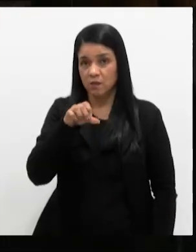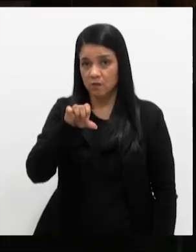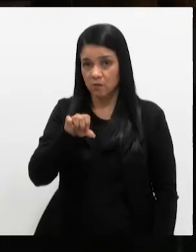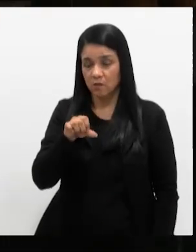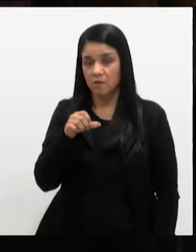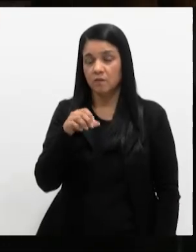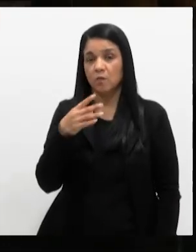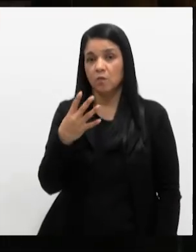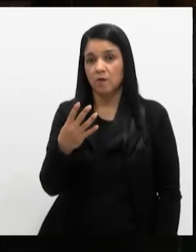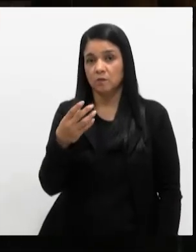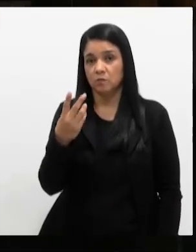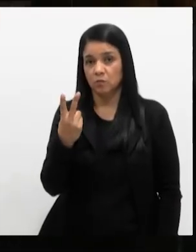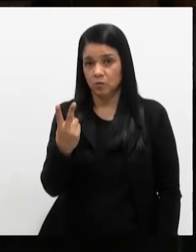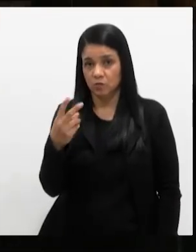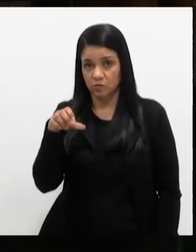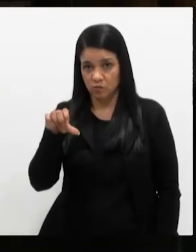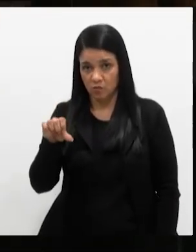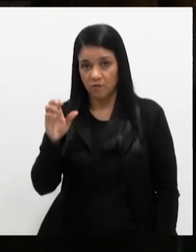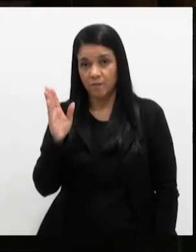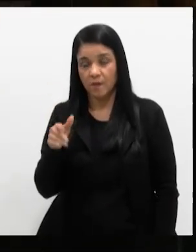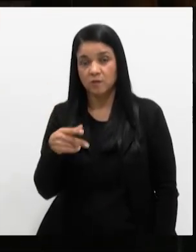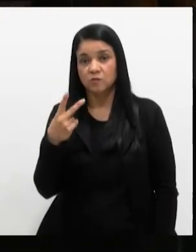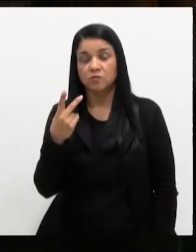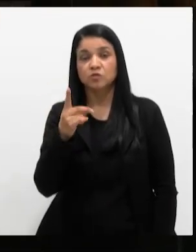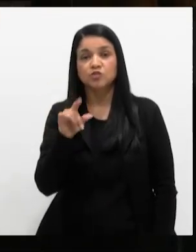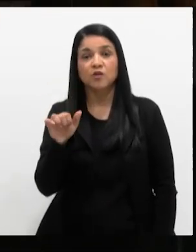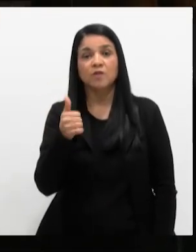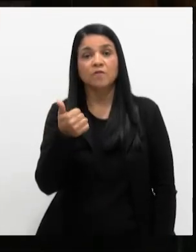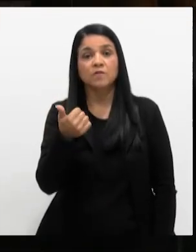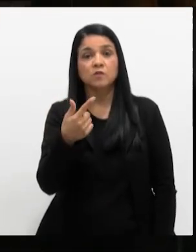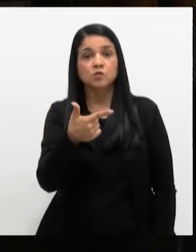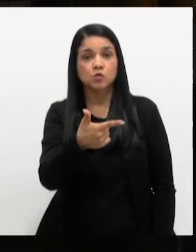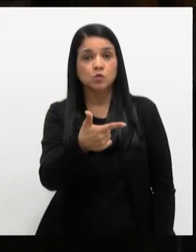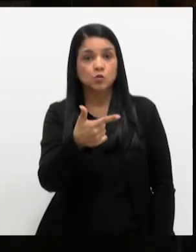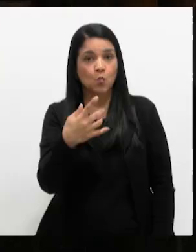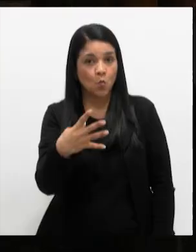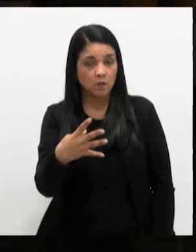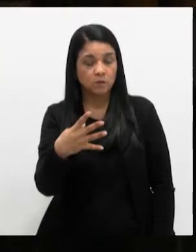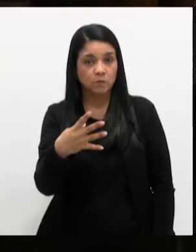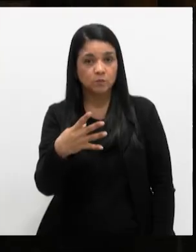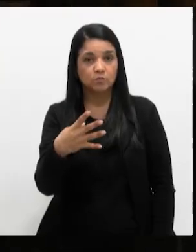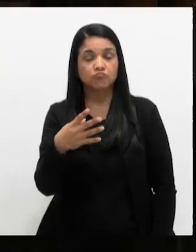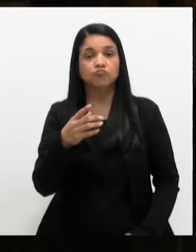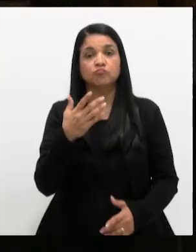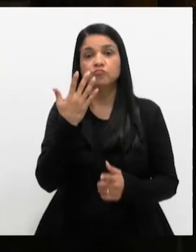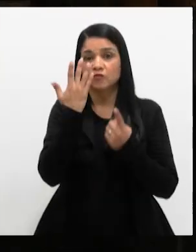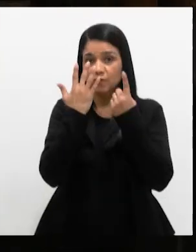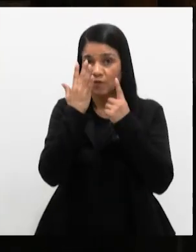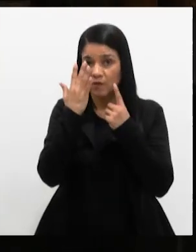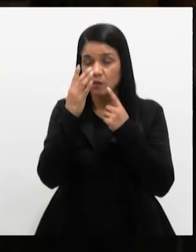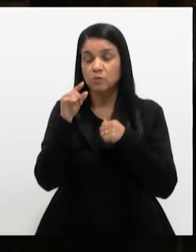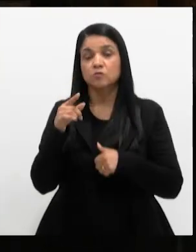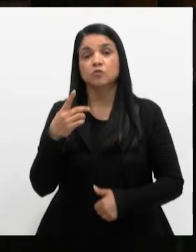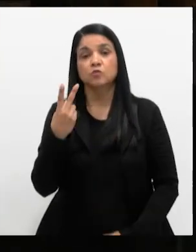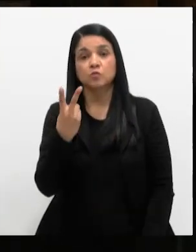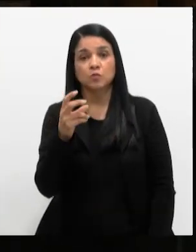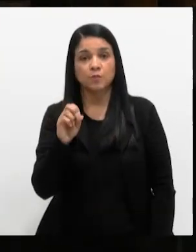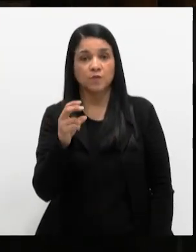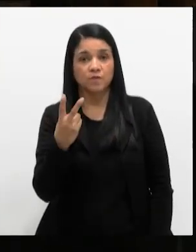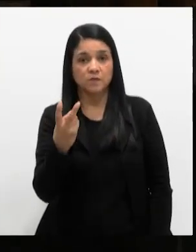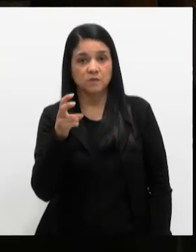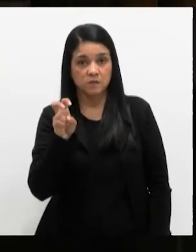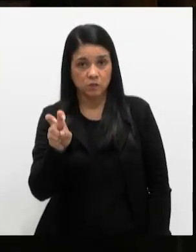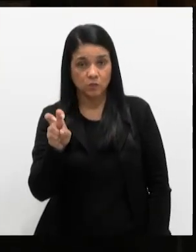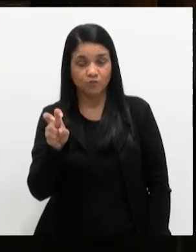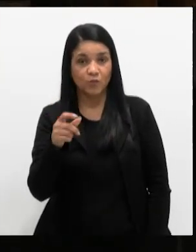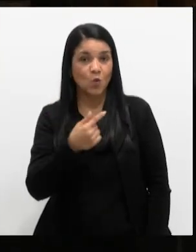49429, de 24 de fevereiro de 2025. O governador não pode criar